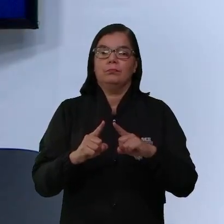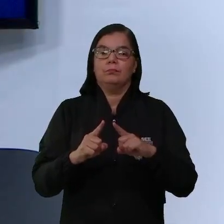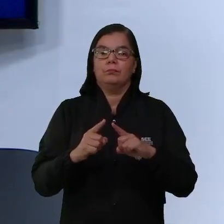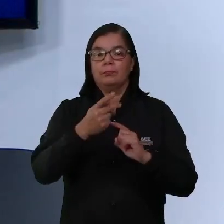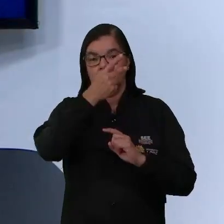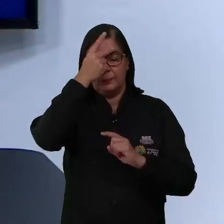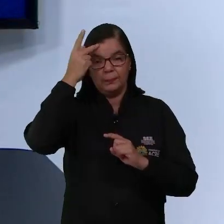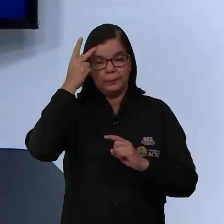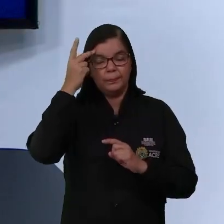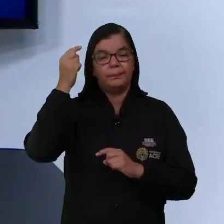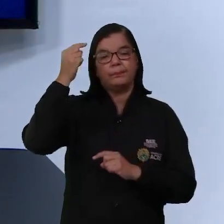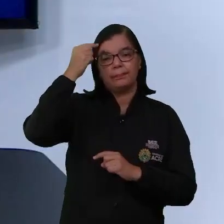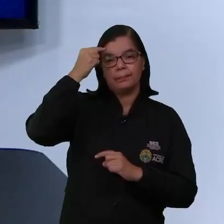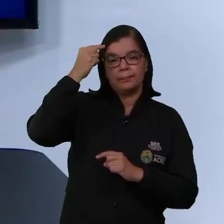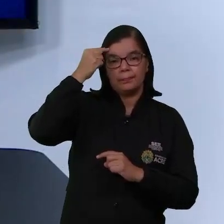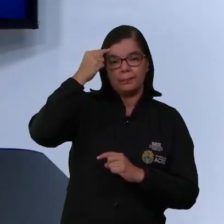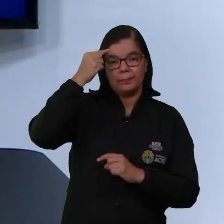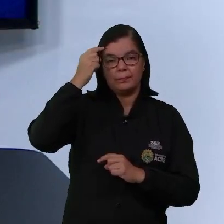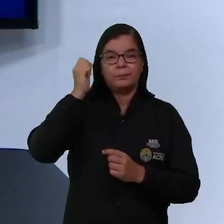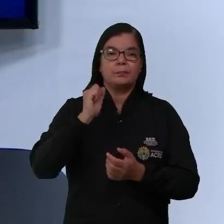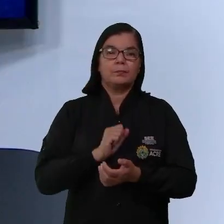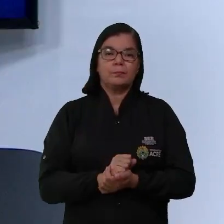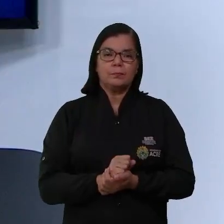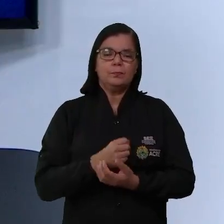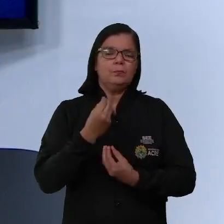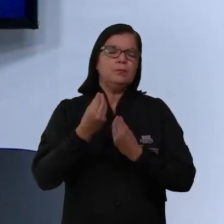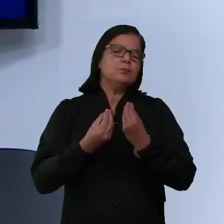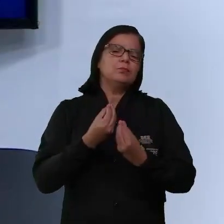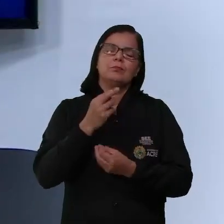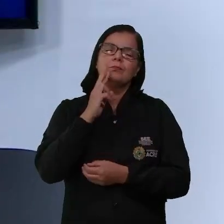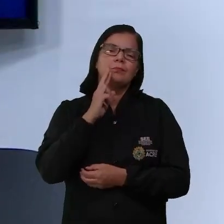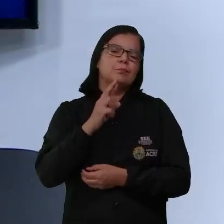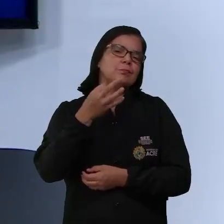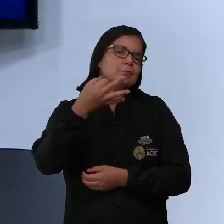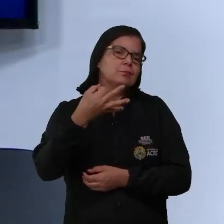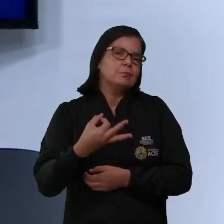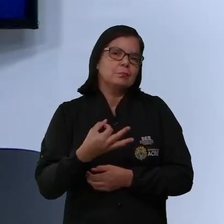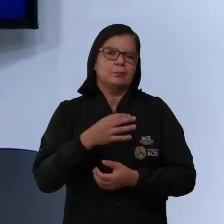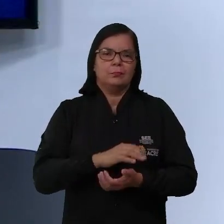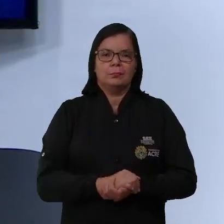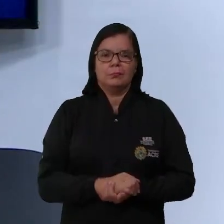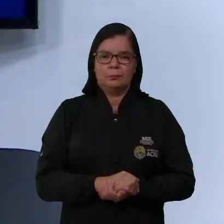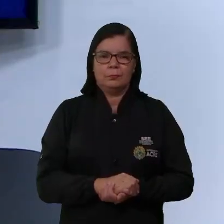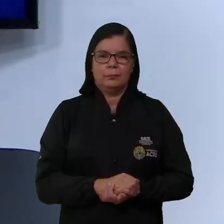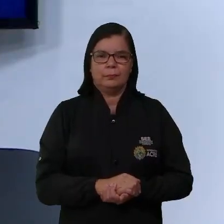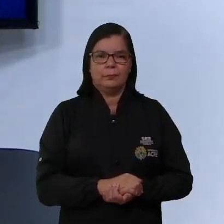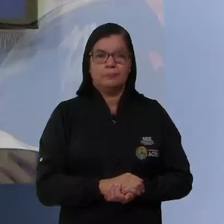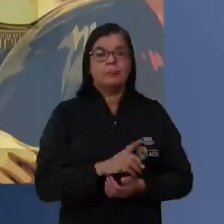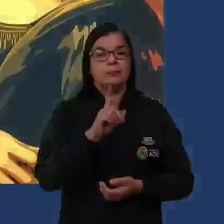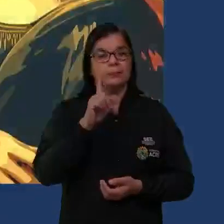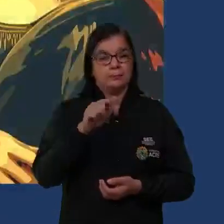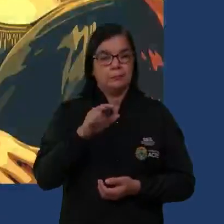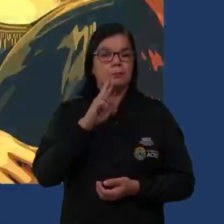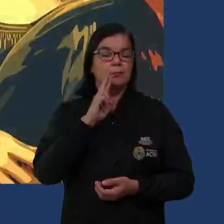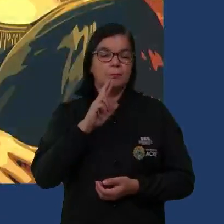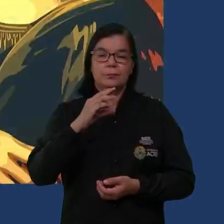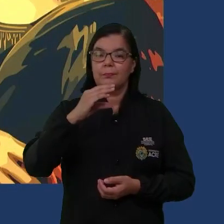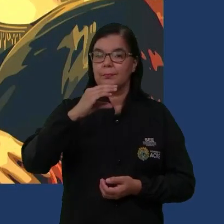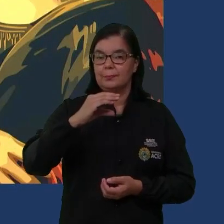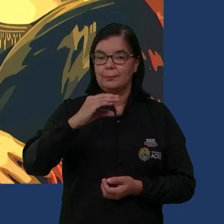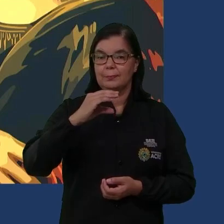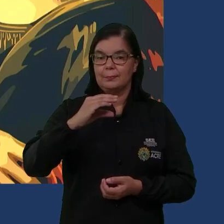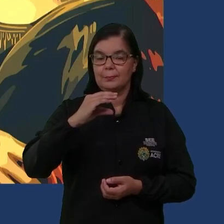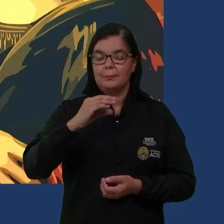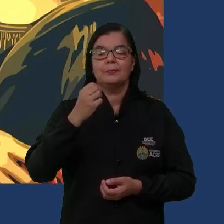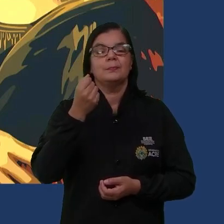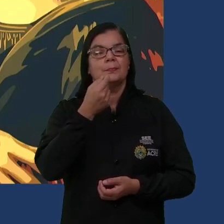espectador. Então, pensando nessa fala, qual seria a resposta correta para essa pergunta? É a letra C,